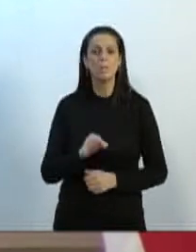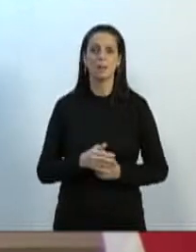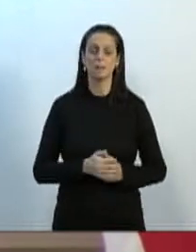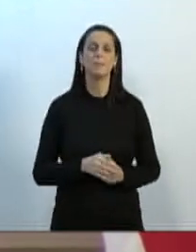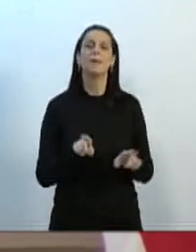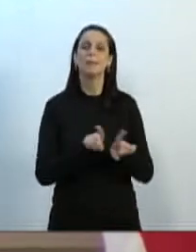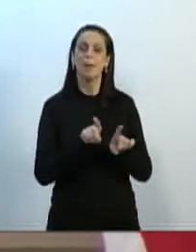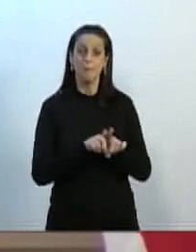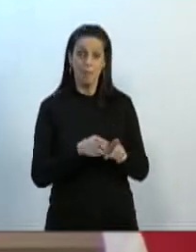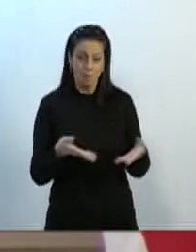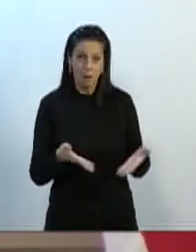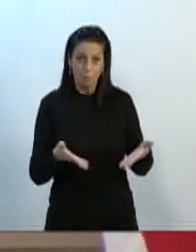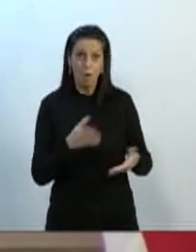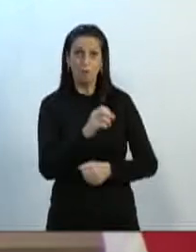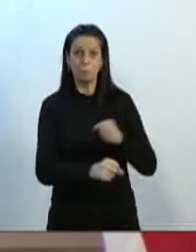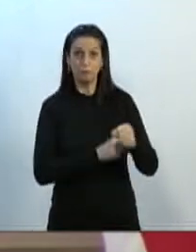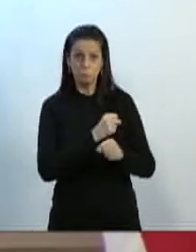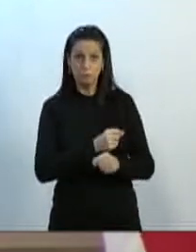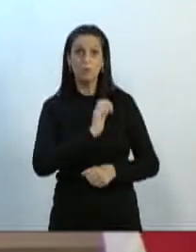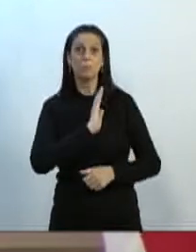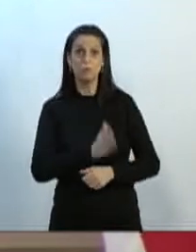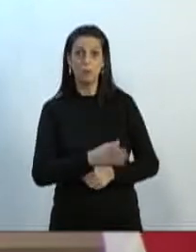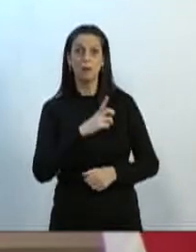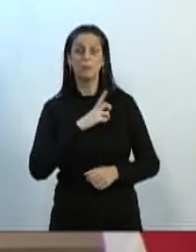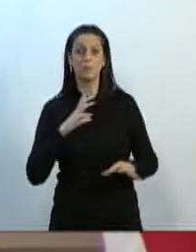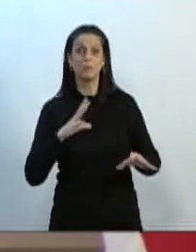deste ano, chegando a um total de 24%.